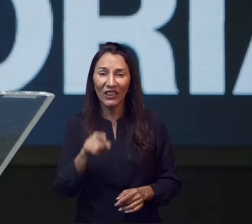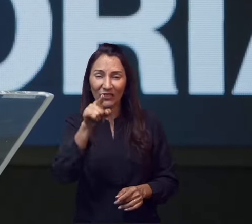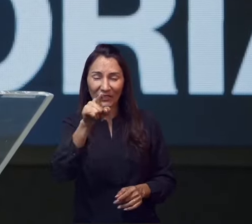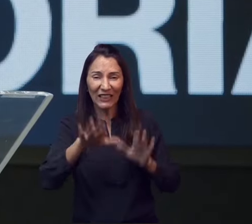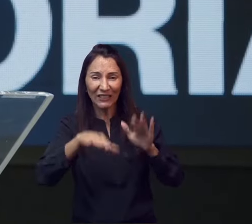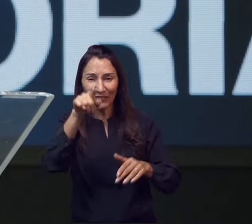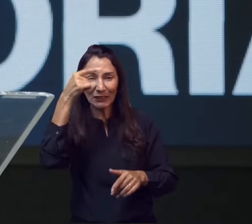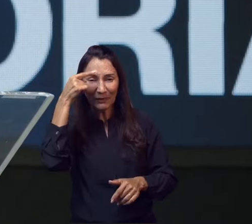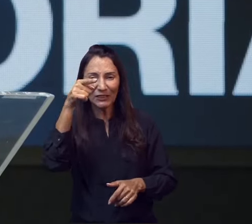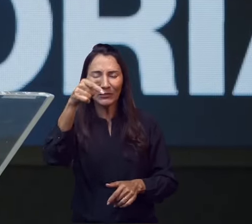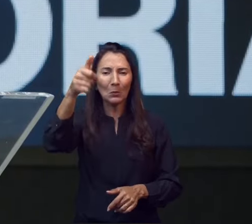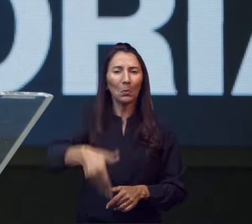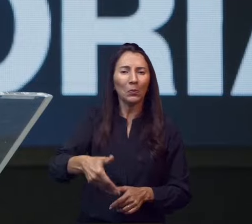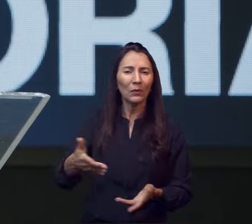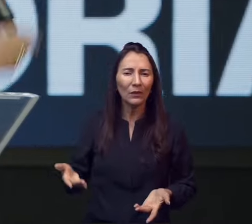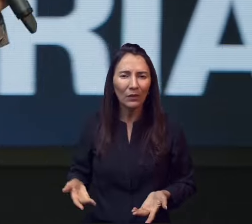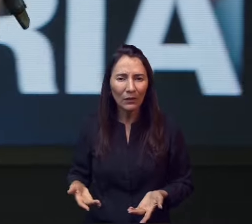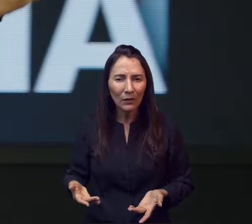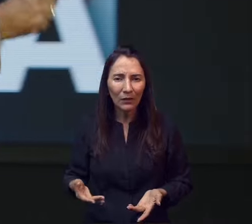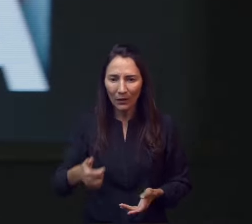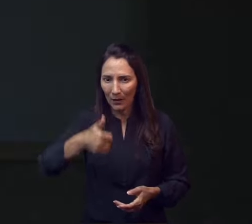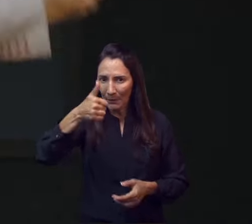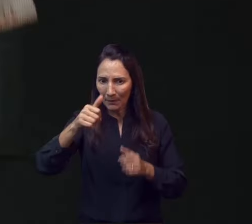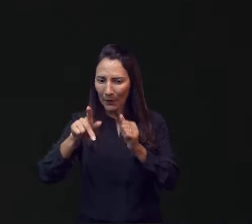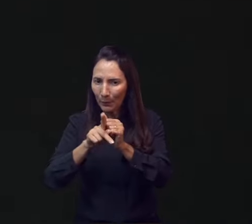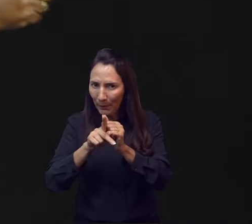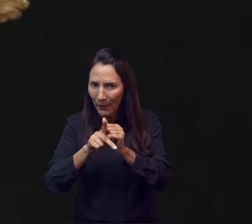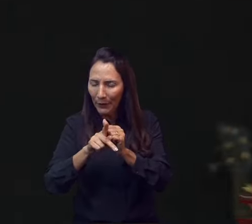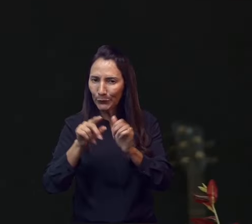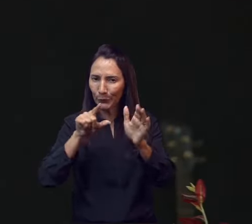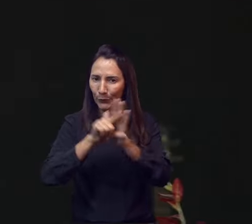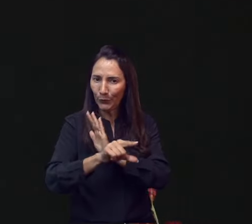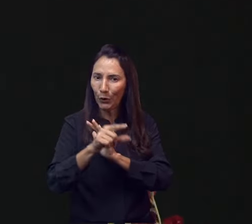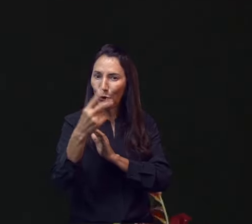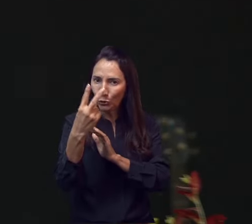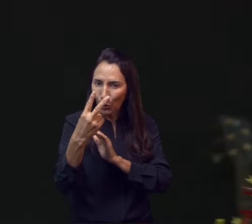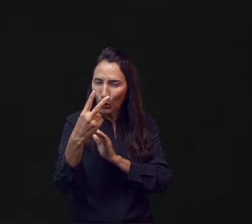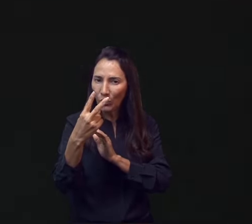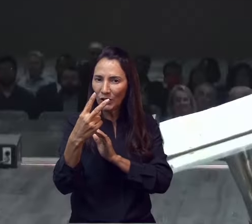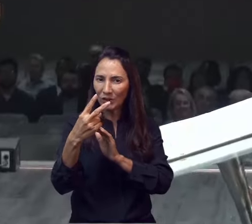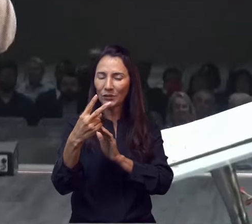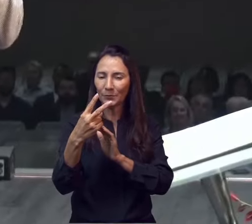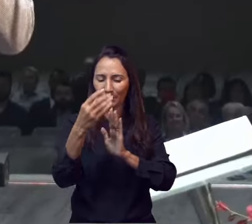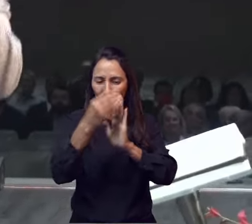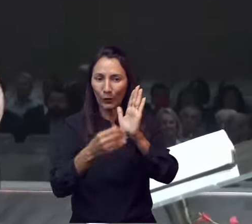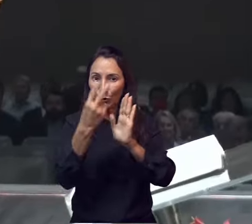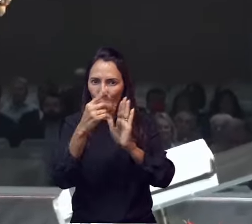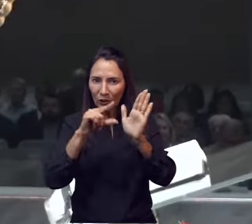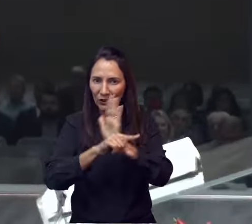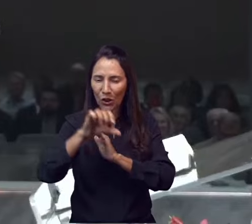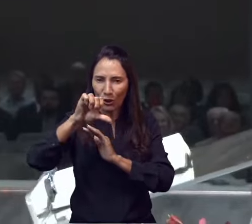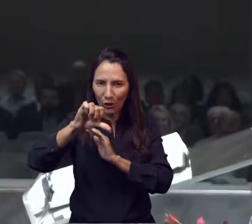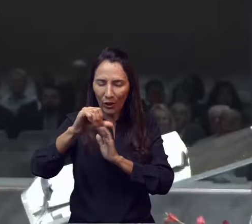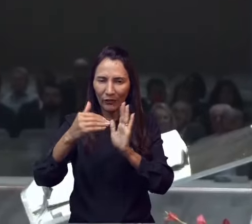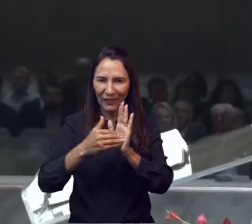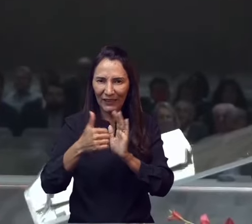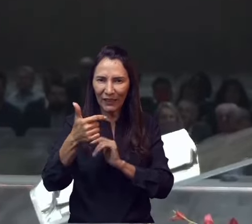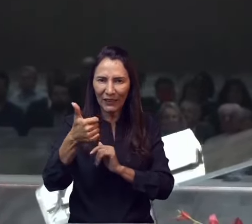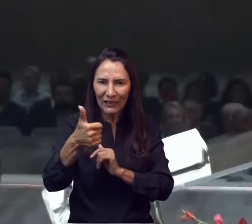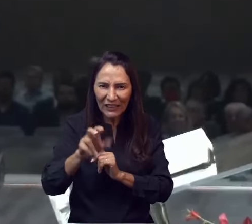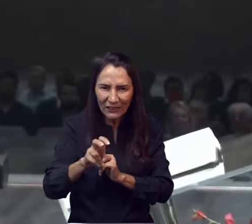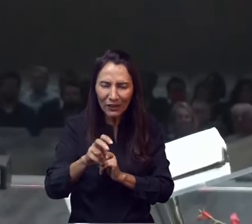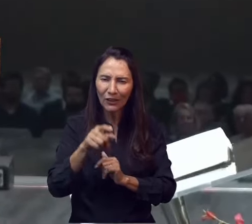qualquer primeira Pedro 1 2 9 10 diz vai só exageração Eleita